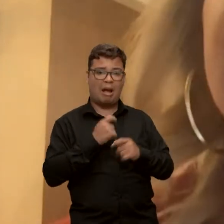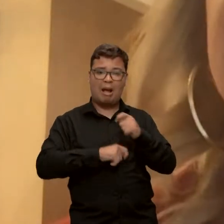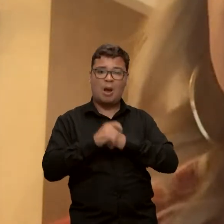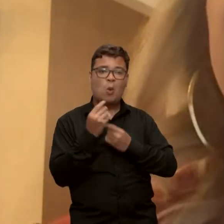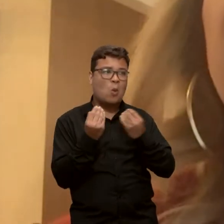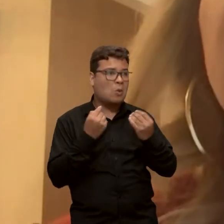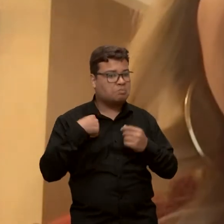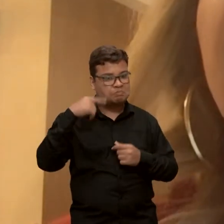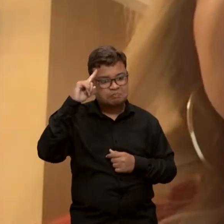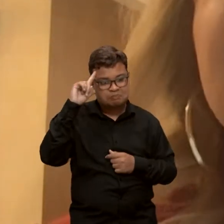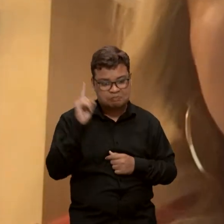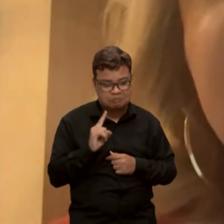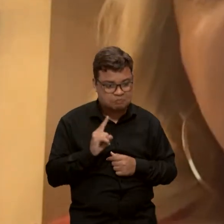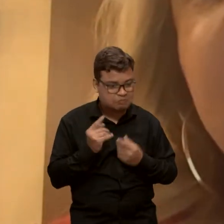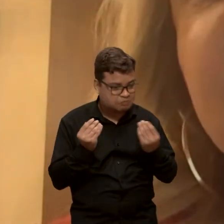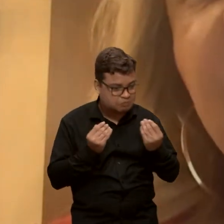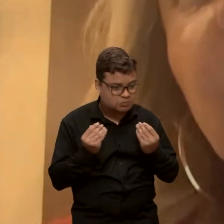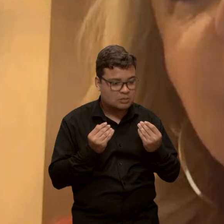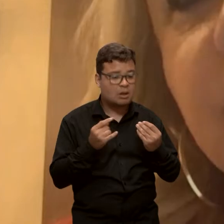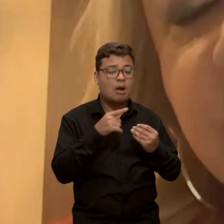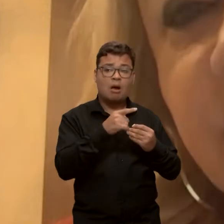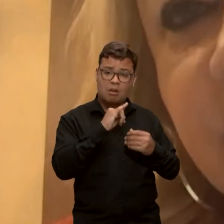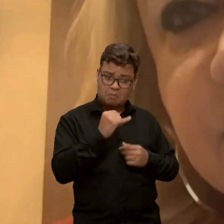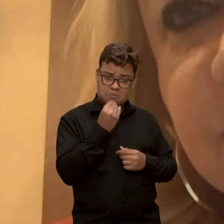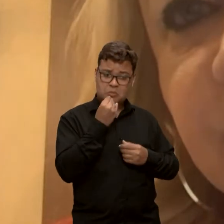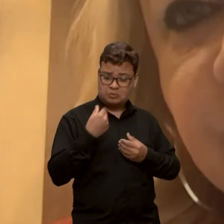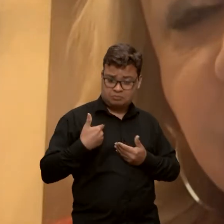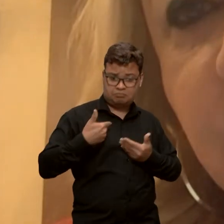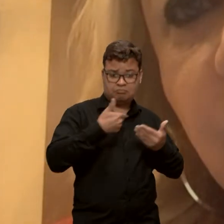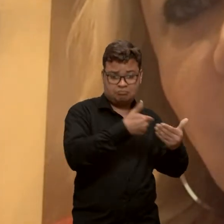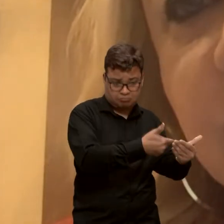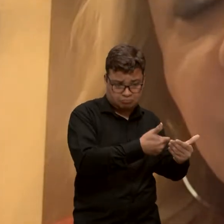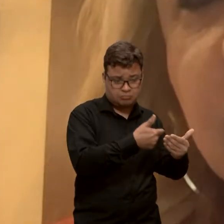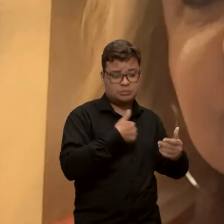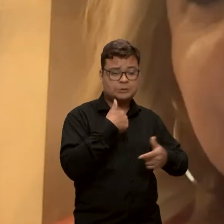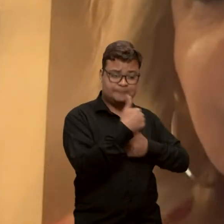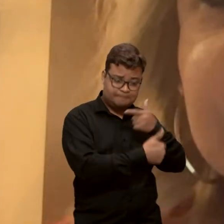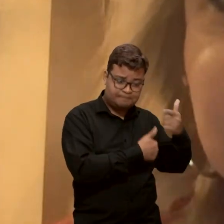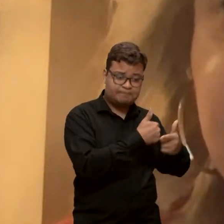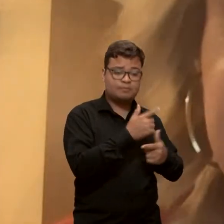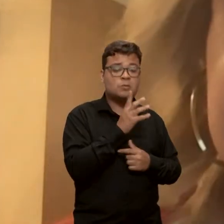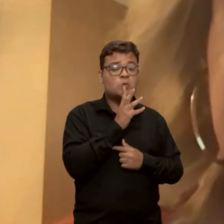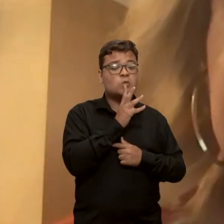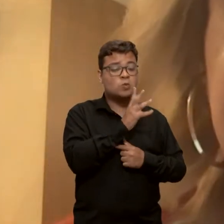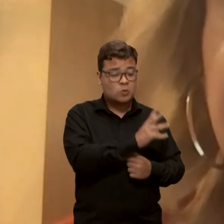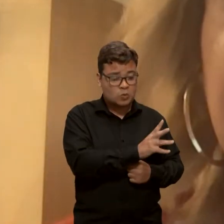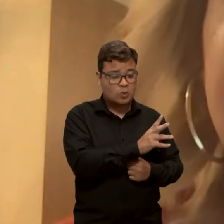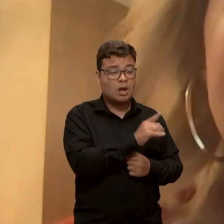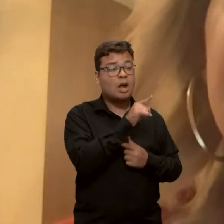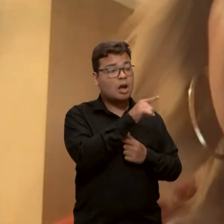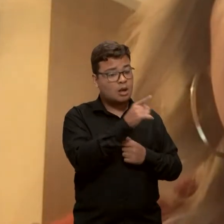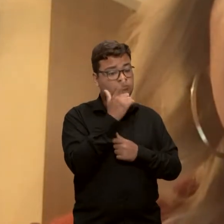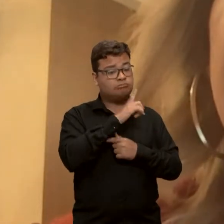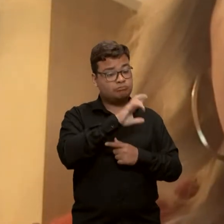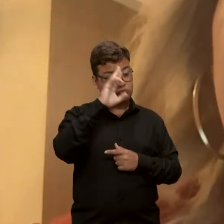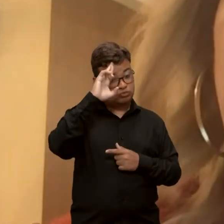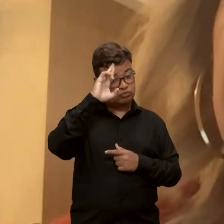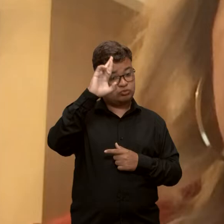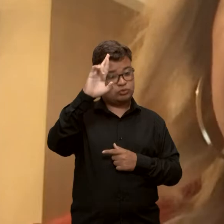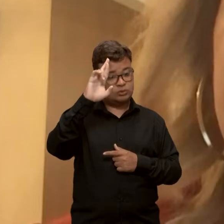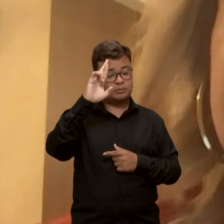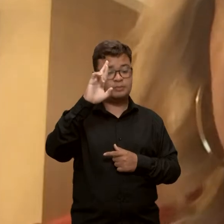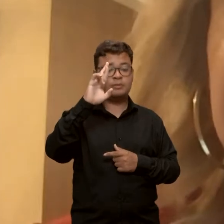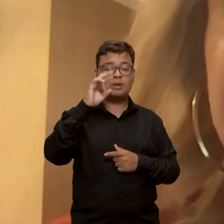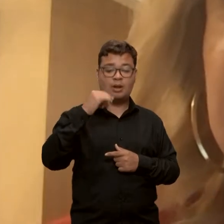né, burocrática, e ela me deu a oportunidade. E 4 anos depois ela veio ser diretora, e me levou